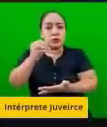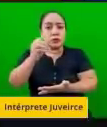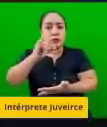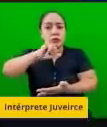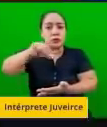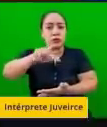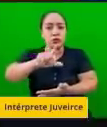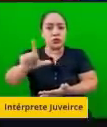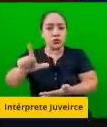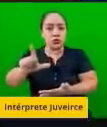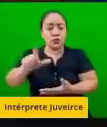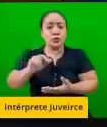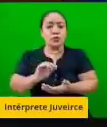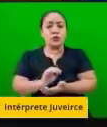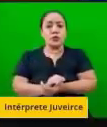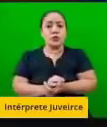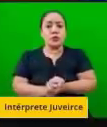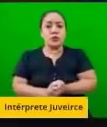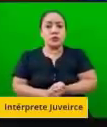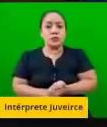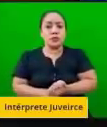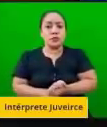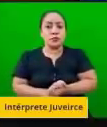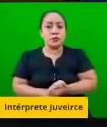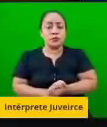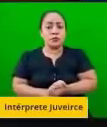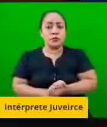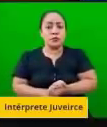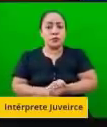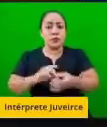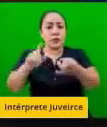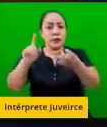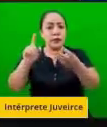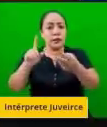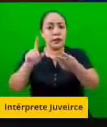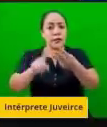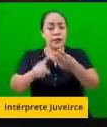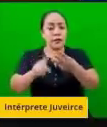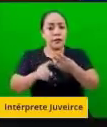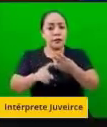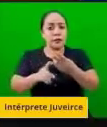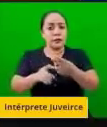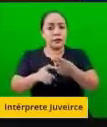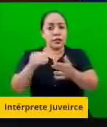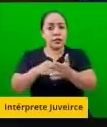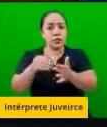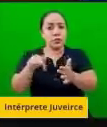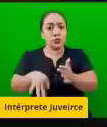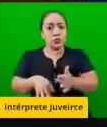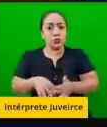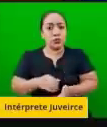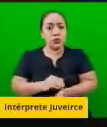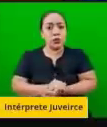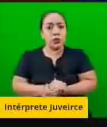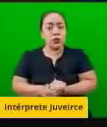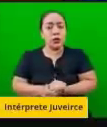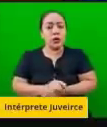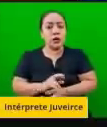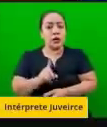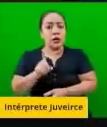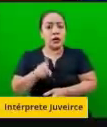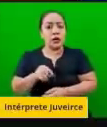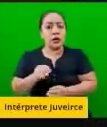bom? E a terceira etapa e última diz respeito à realização